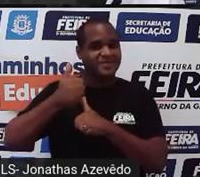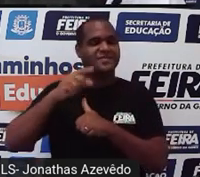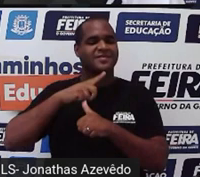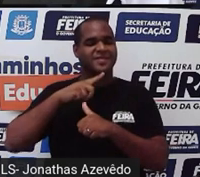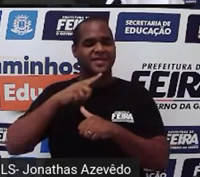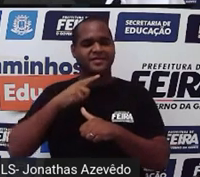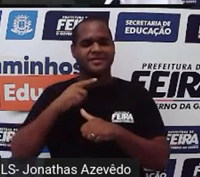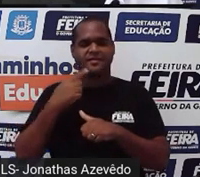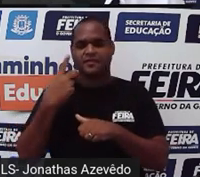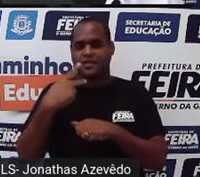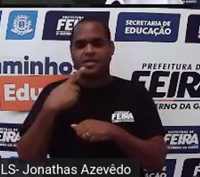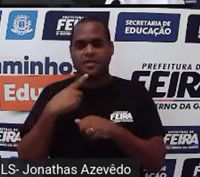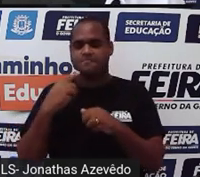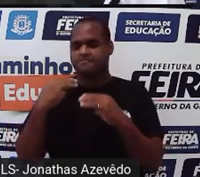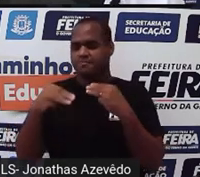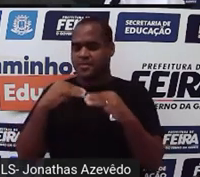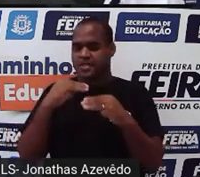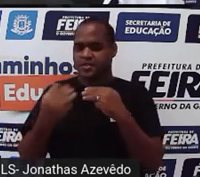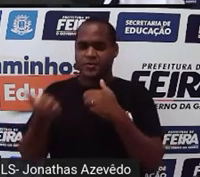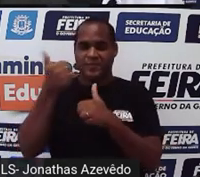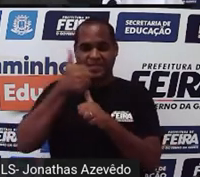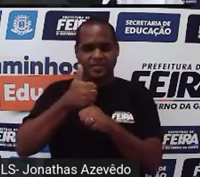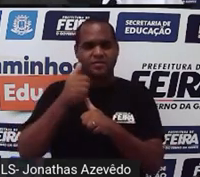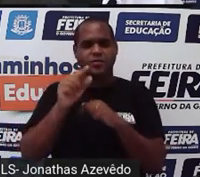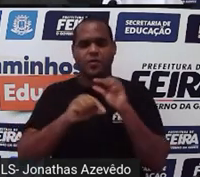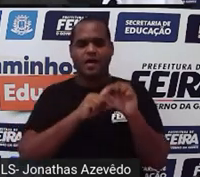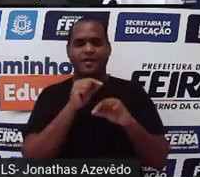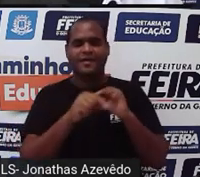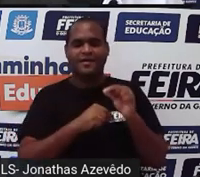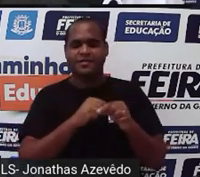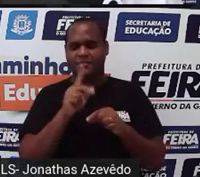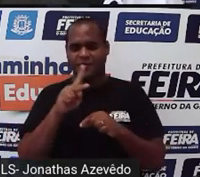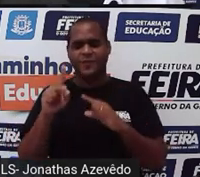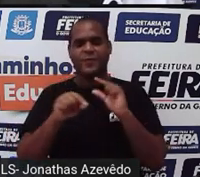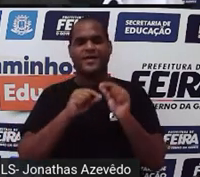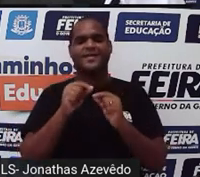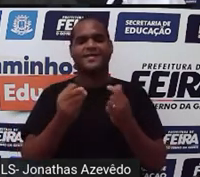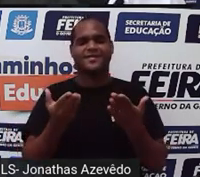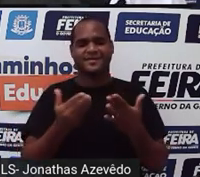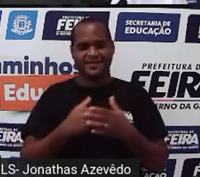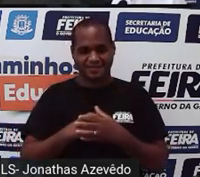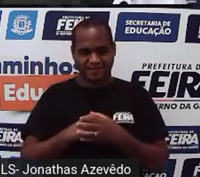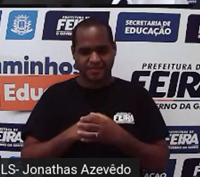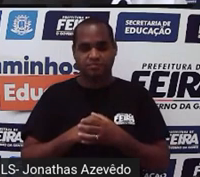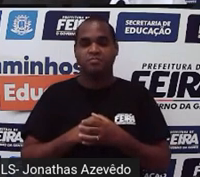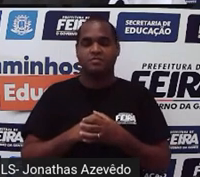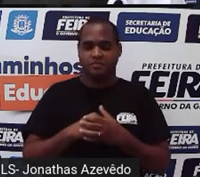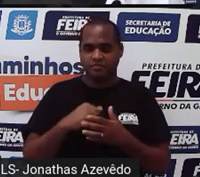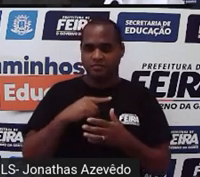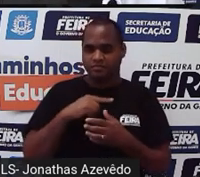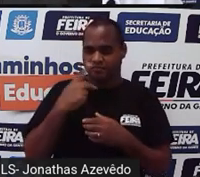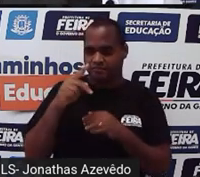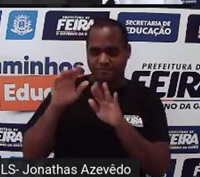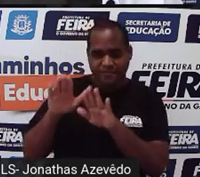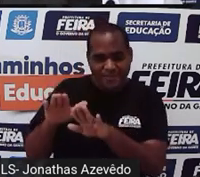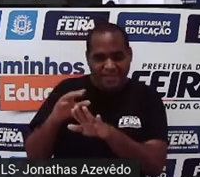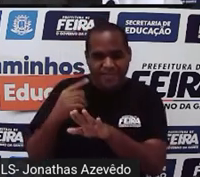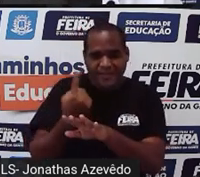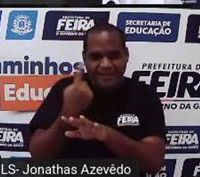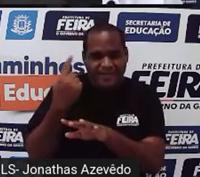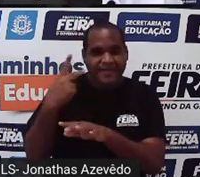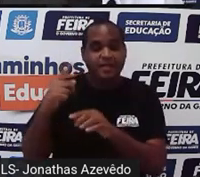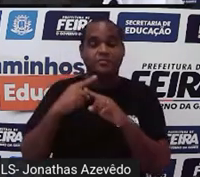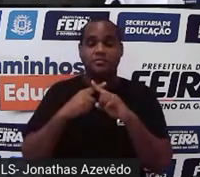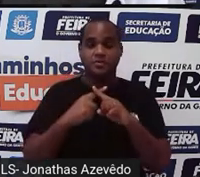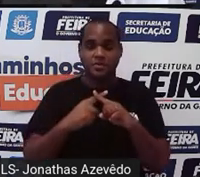por isso que o nome do método isso e qual substituição professor e no que a gente usou ali ó o